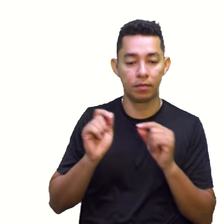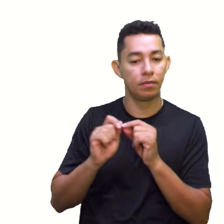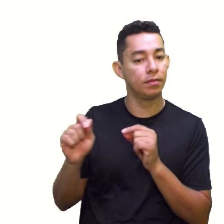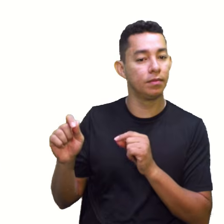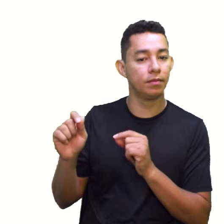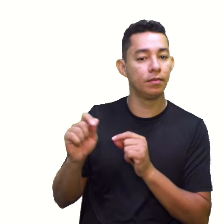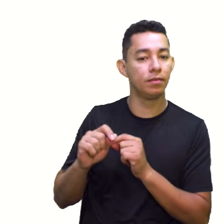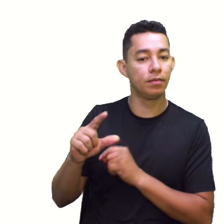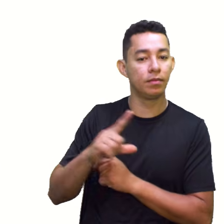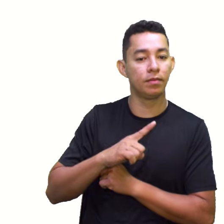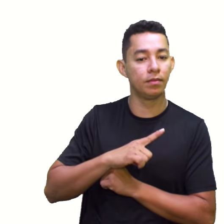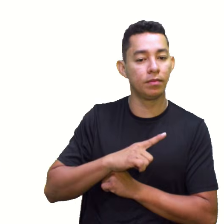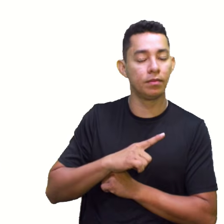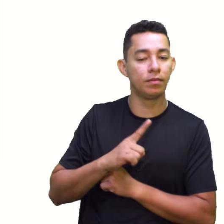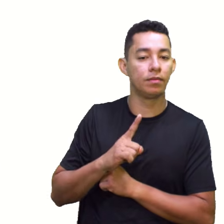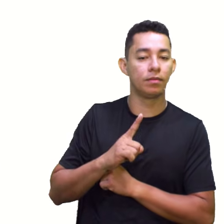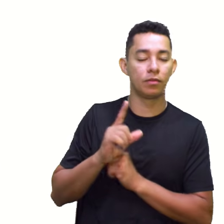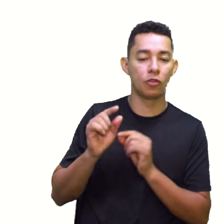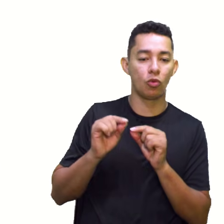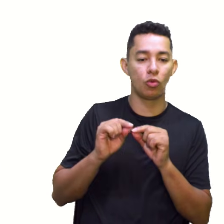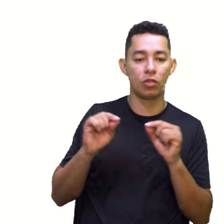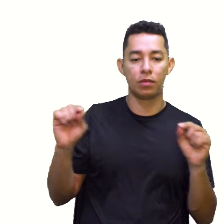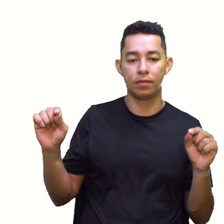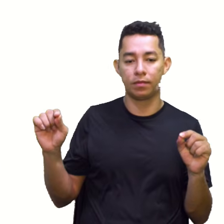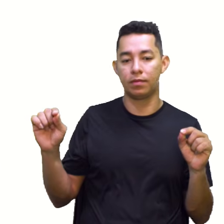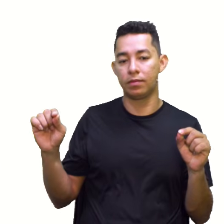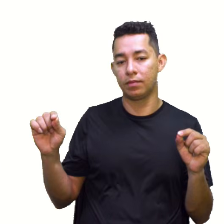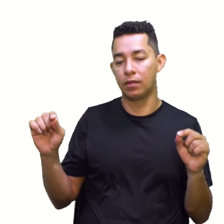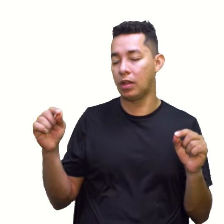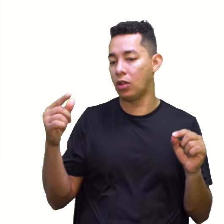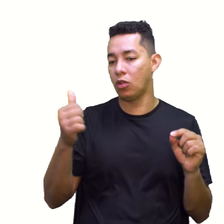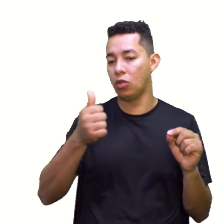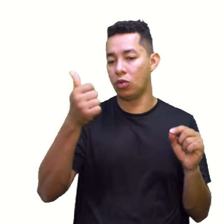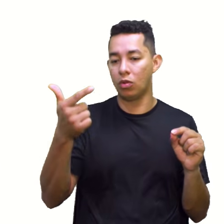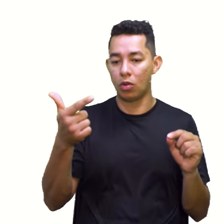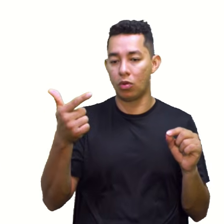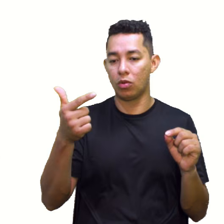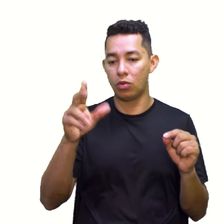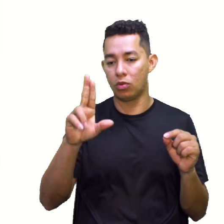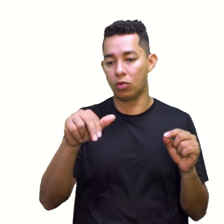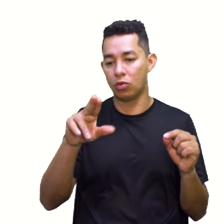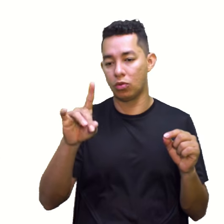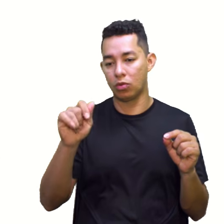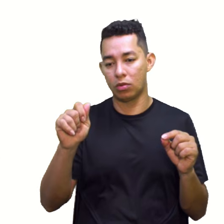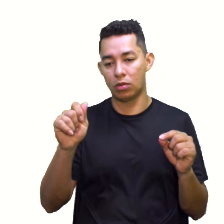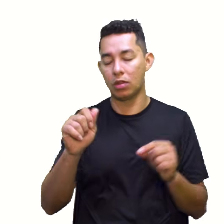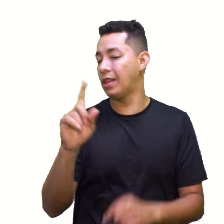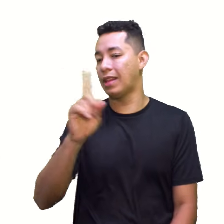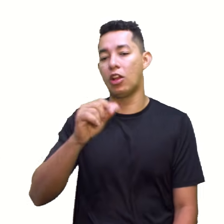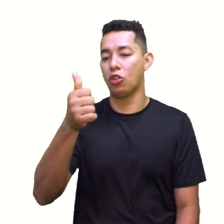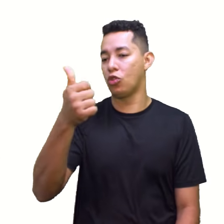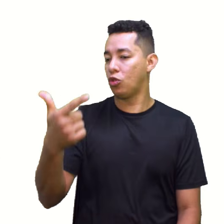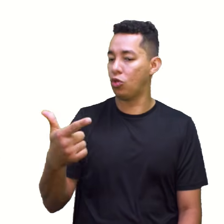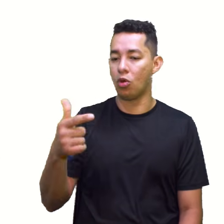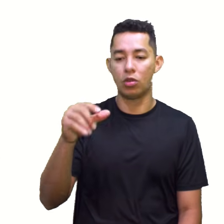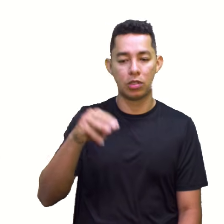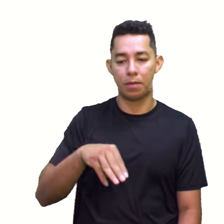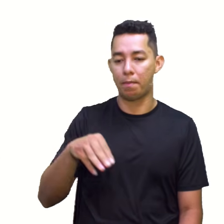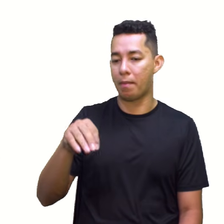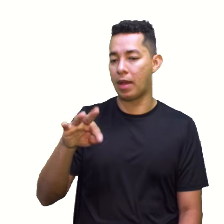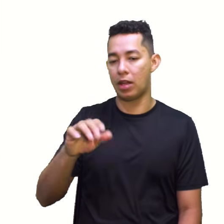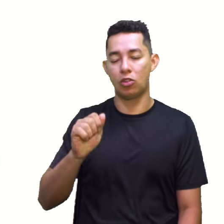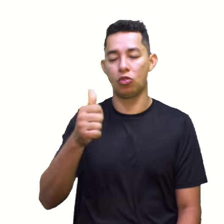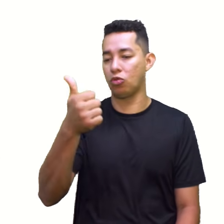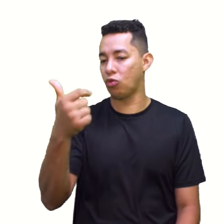cálculo, adote o diâmetro equatorial igual a 12 unidades de comprimento. Não é 12 metros, não é 12